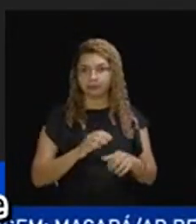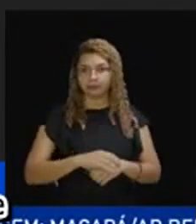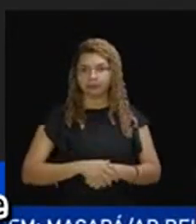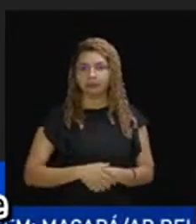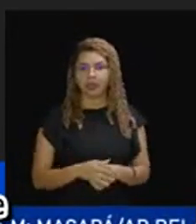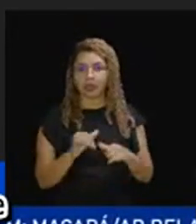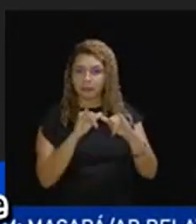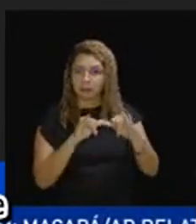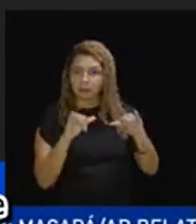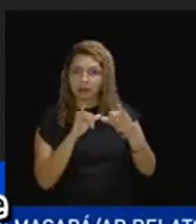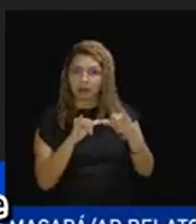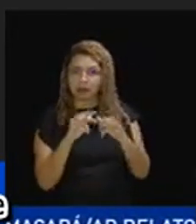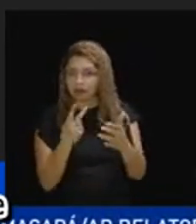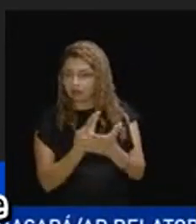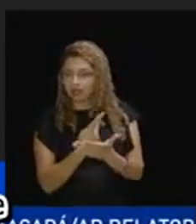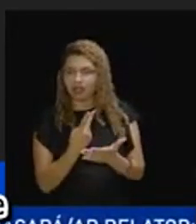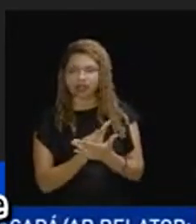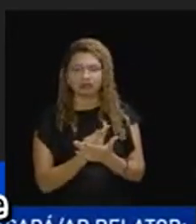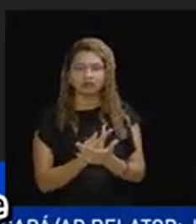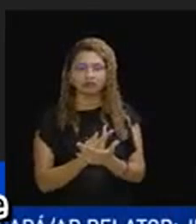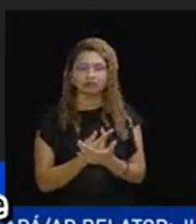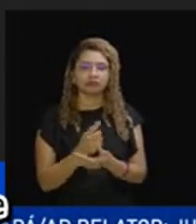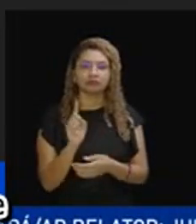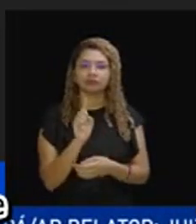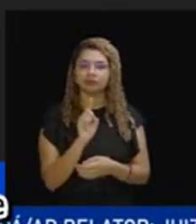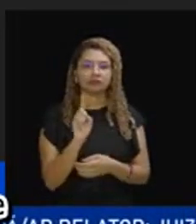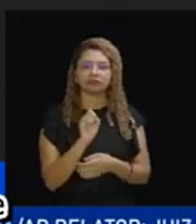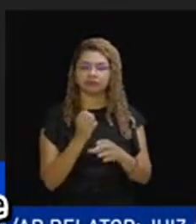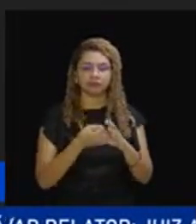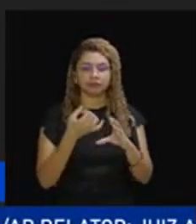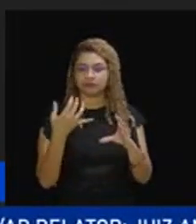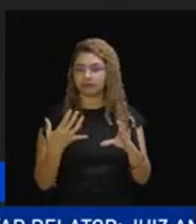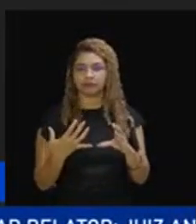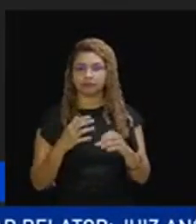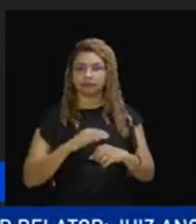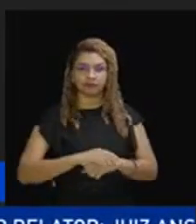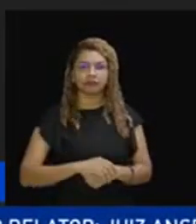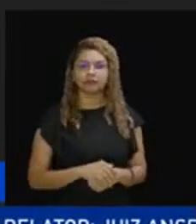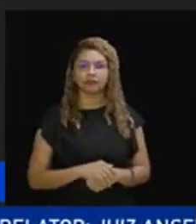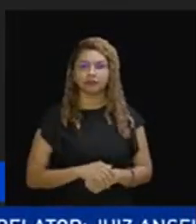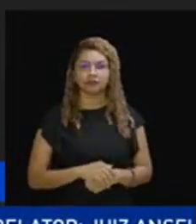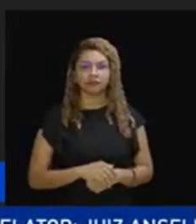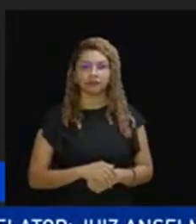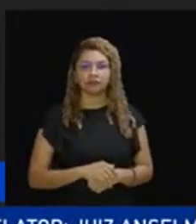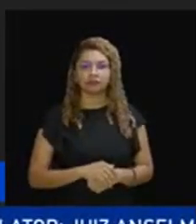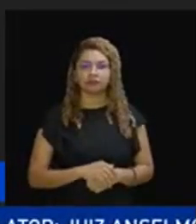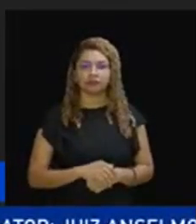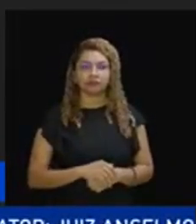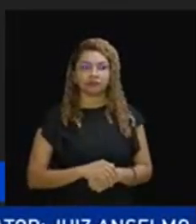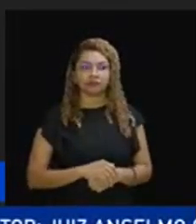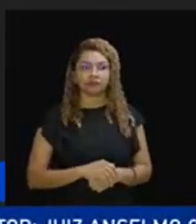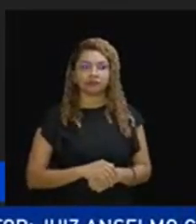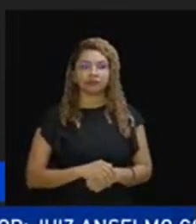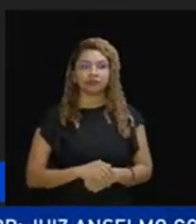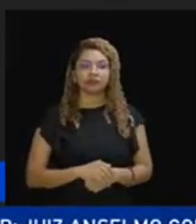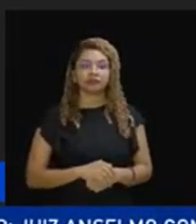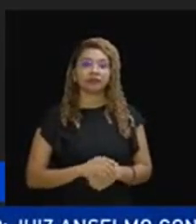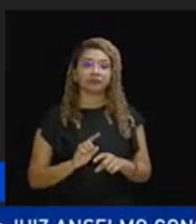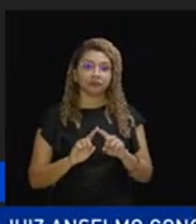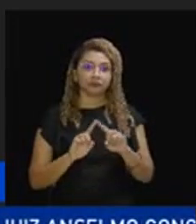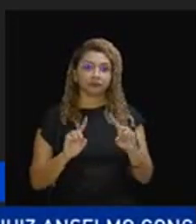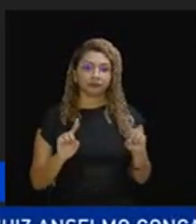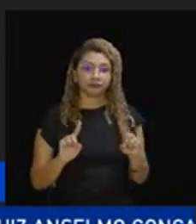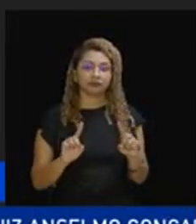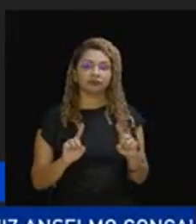caracterizar propaganda irregular, que nesse caso a gente também chama de propaganda irregular negativa. Mas, excelências, em